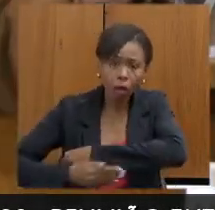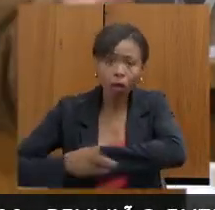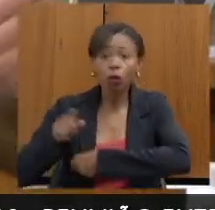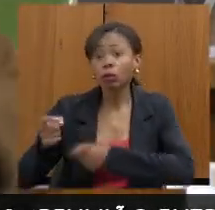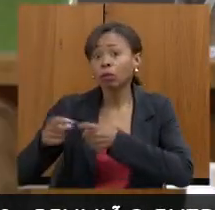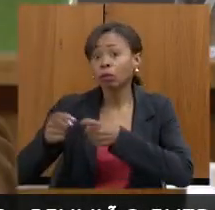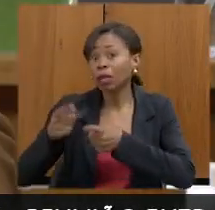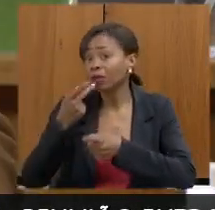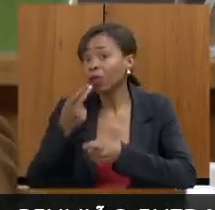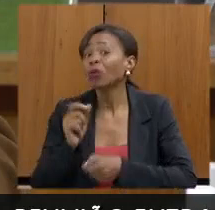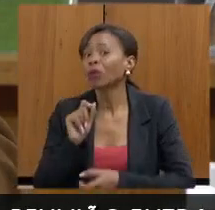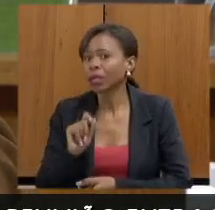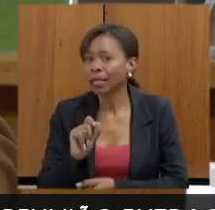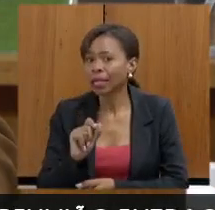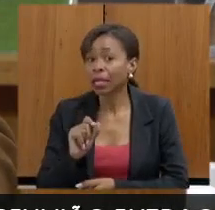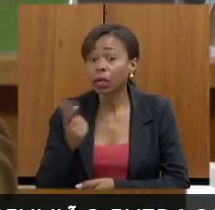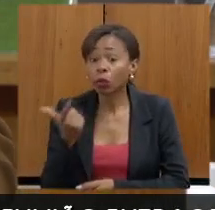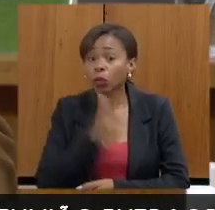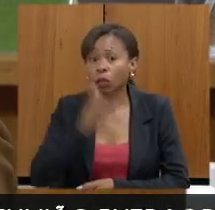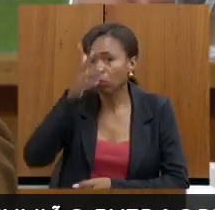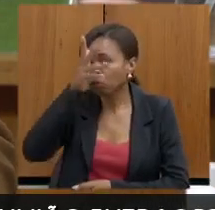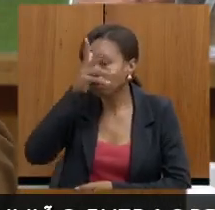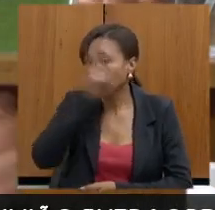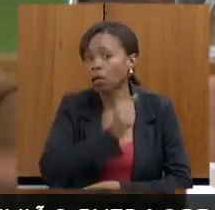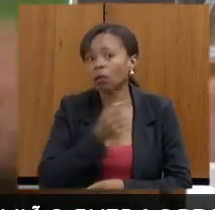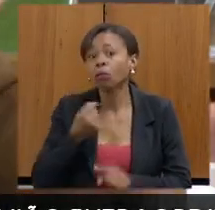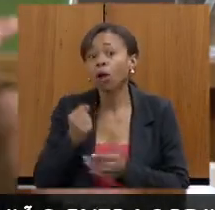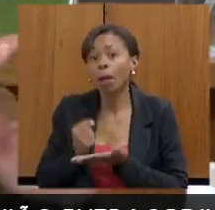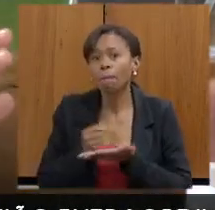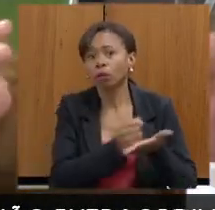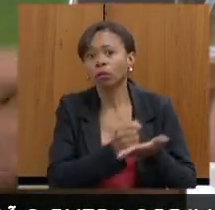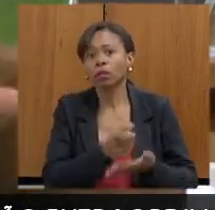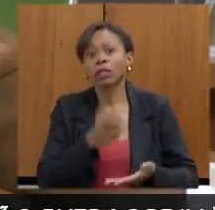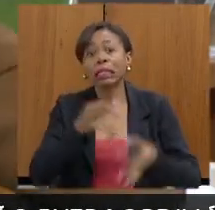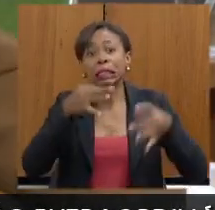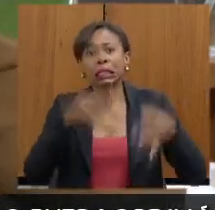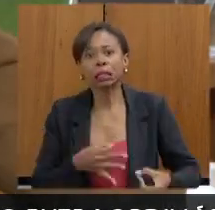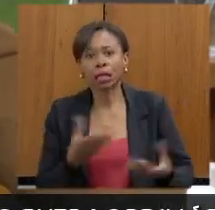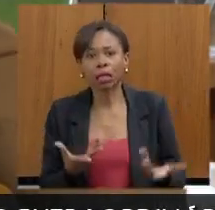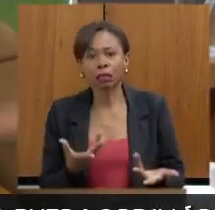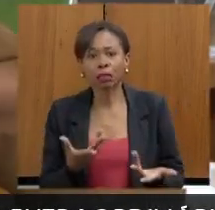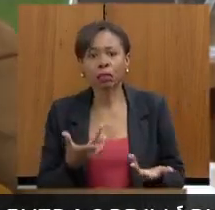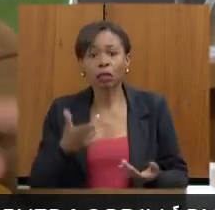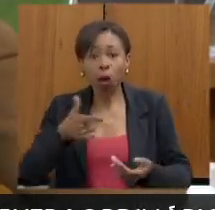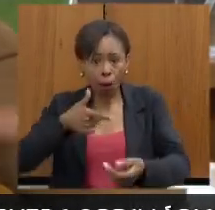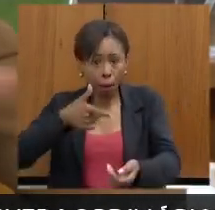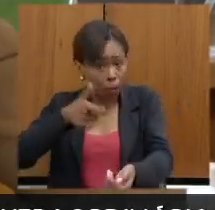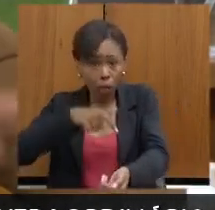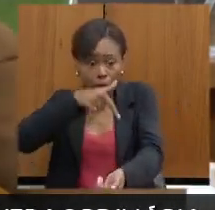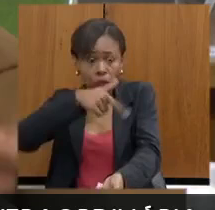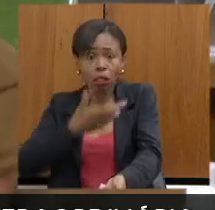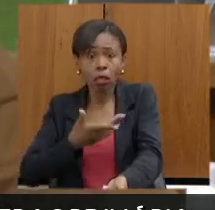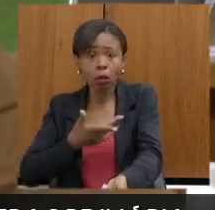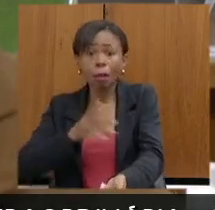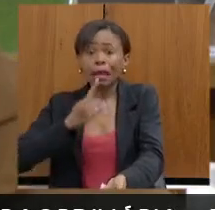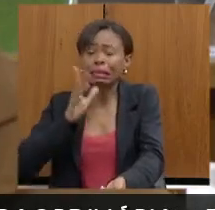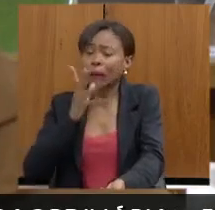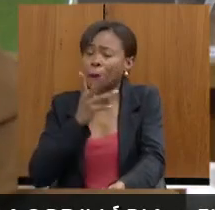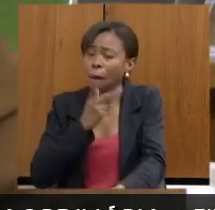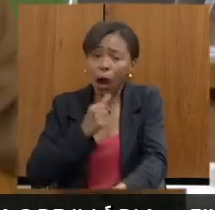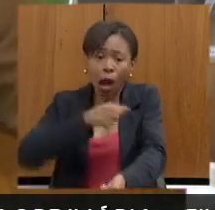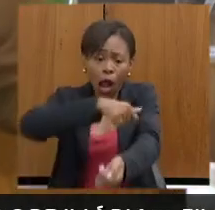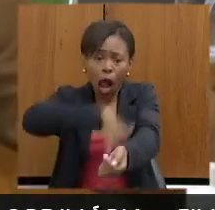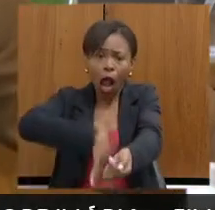socorreu fosse ter foi salvo conta do Socorro do tô cozimento adequado até que ser sou o cheiro de levou tempo ele sentindo o sangue